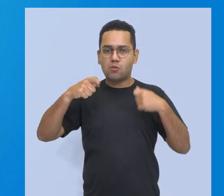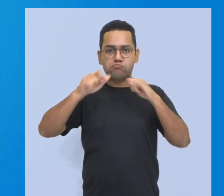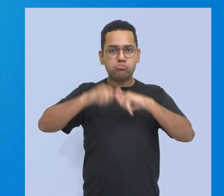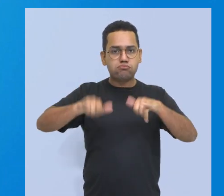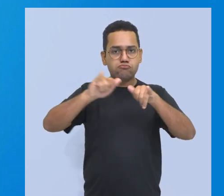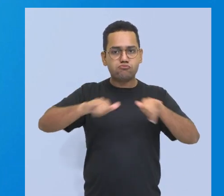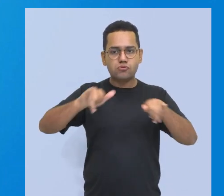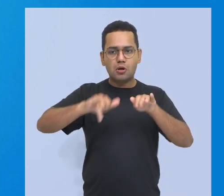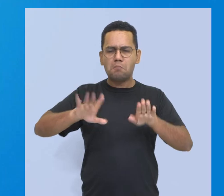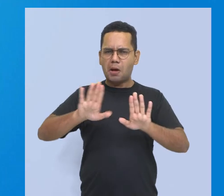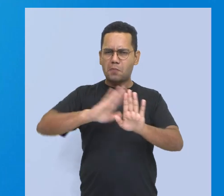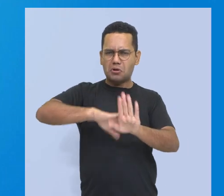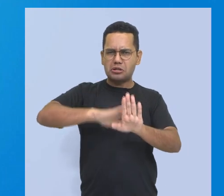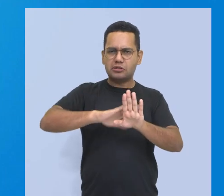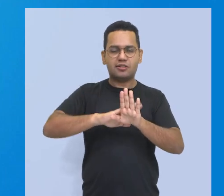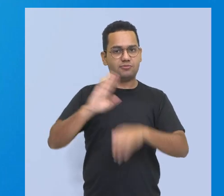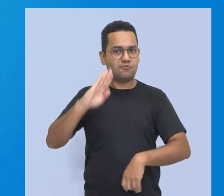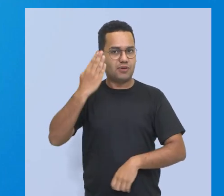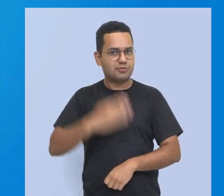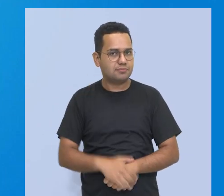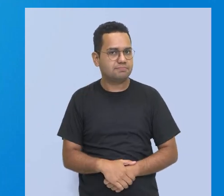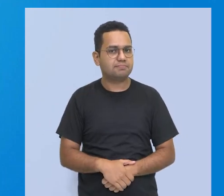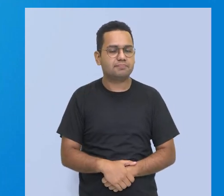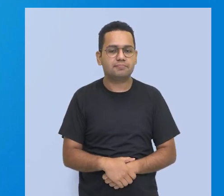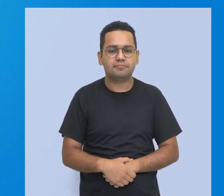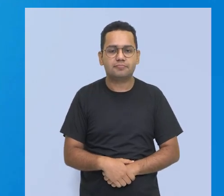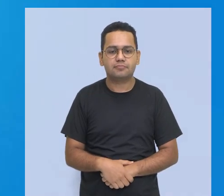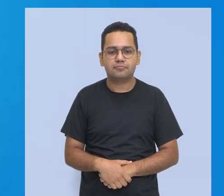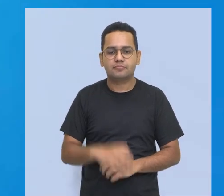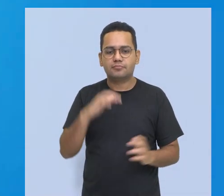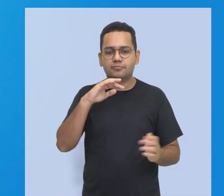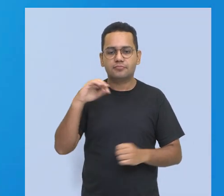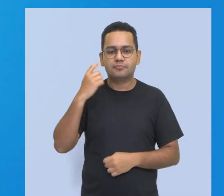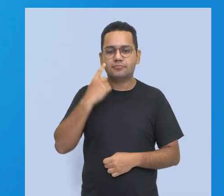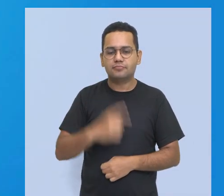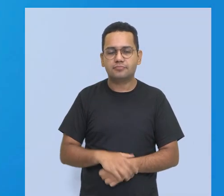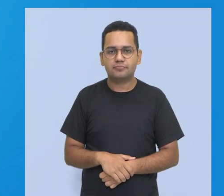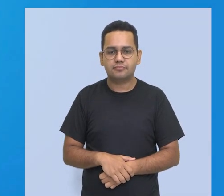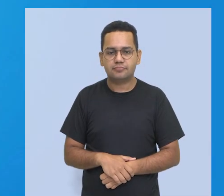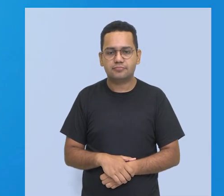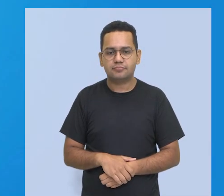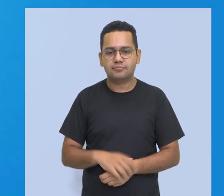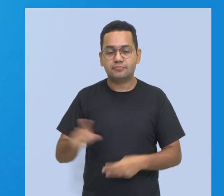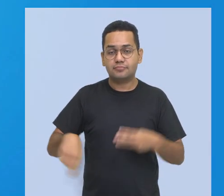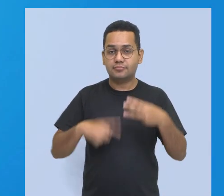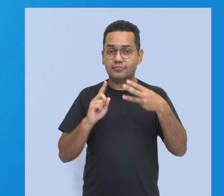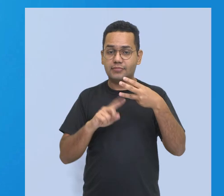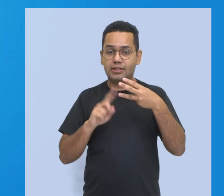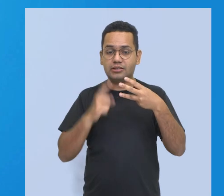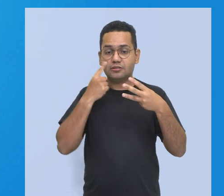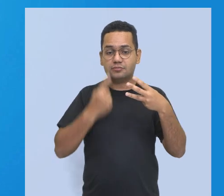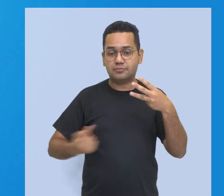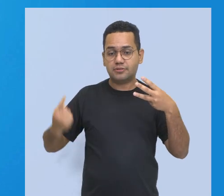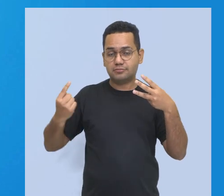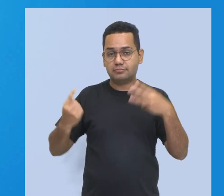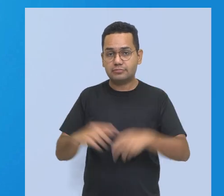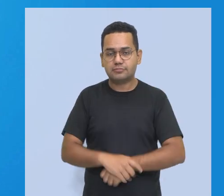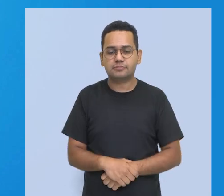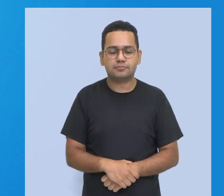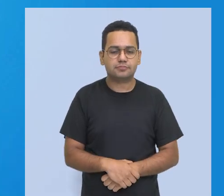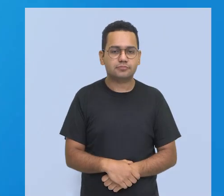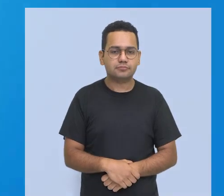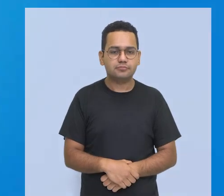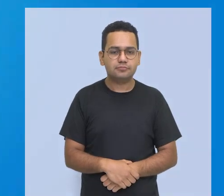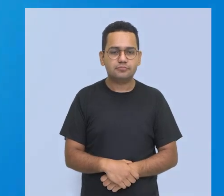que, no fundo, não são verdades, certo? E em relação à privacidade e segurança, é o